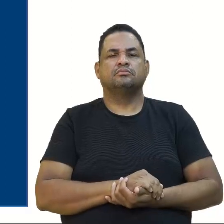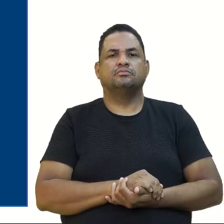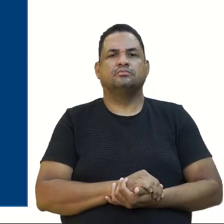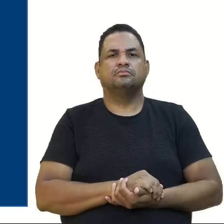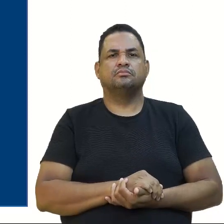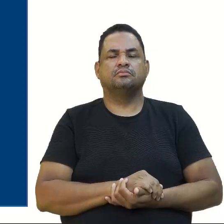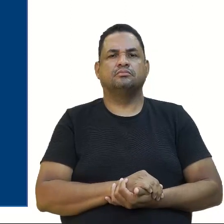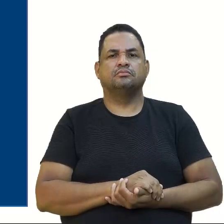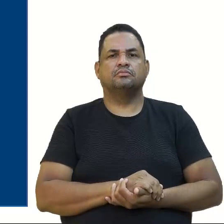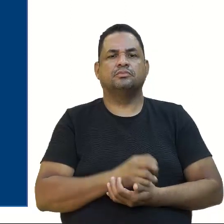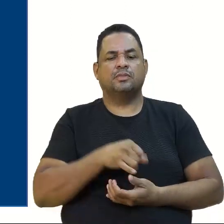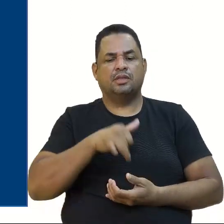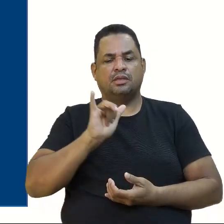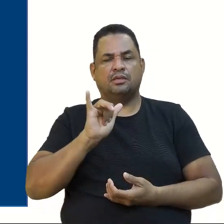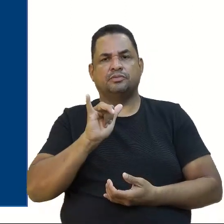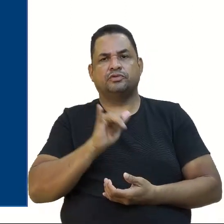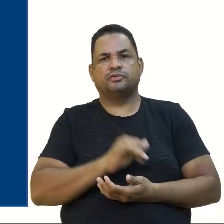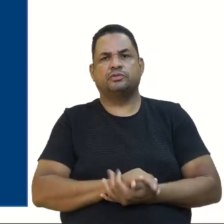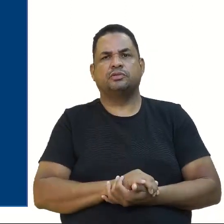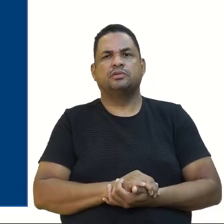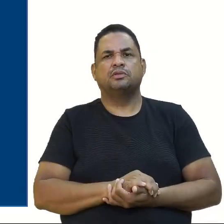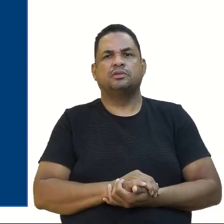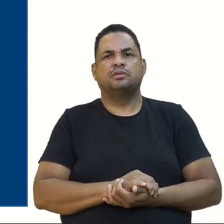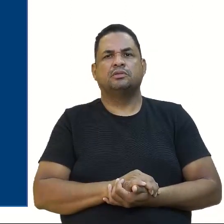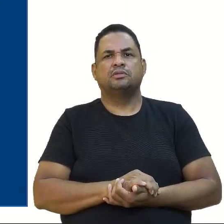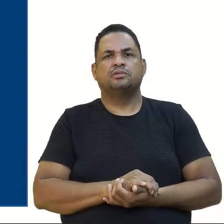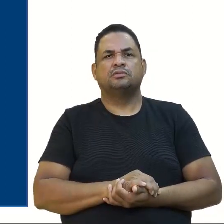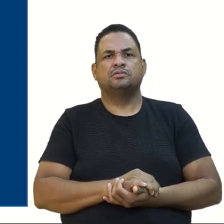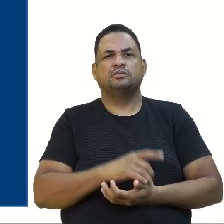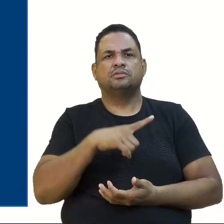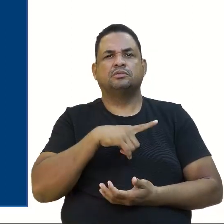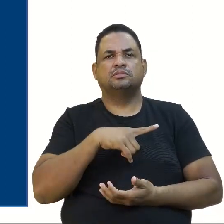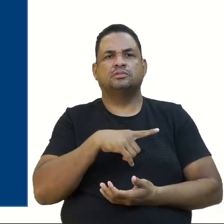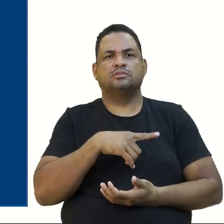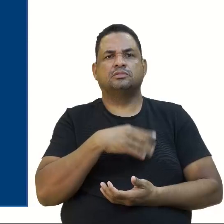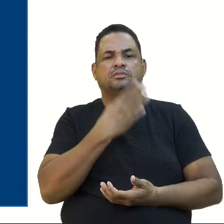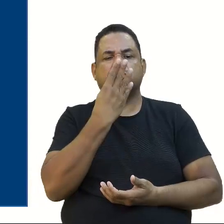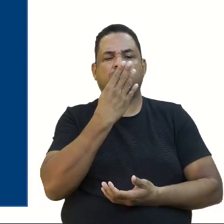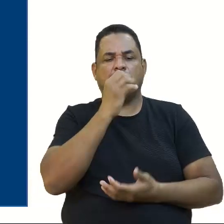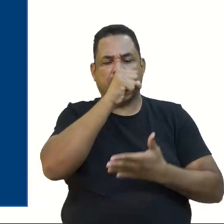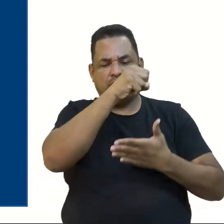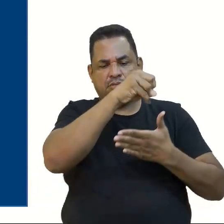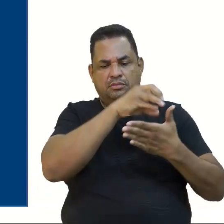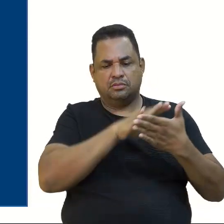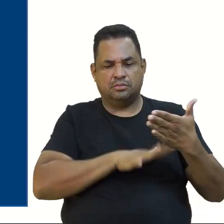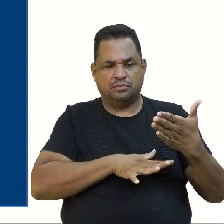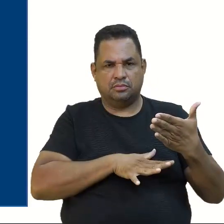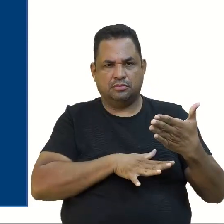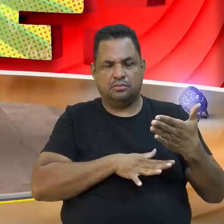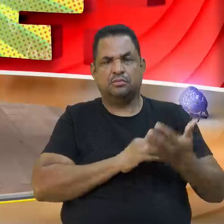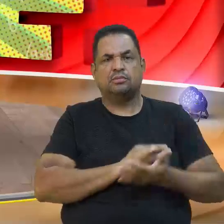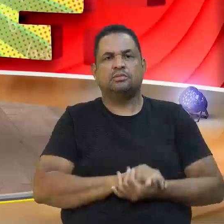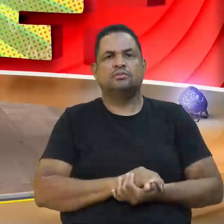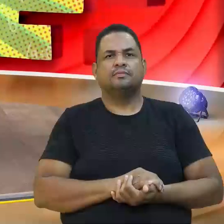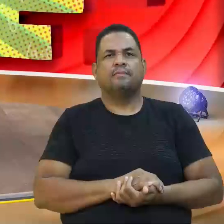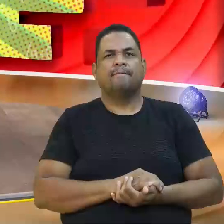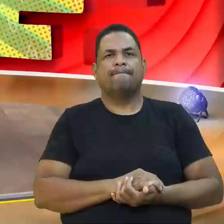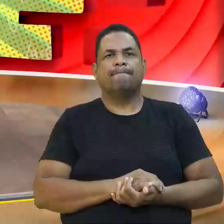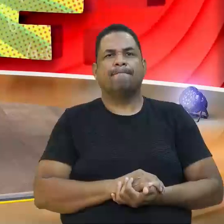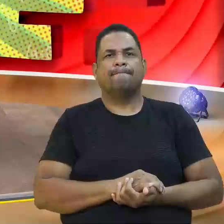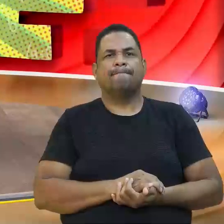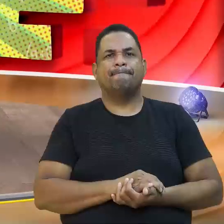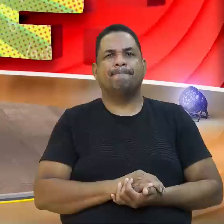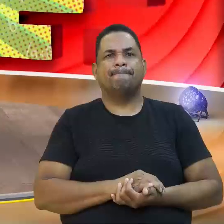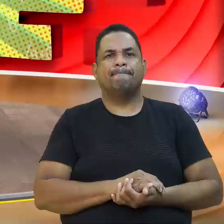de y... E temos as 4 alternativas. Mas antes deles pensarem um pouquinho, olha aqui, vamos dar